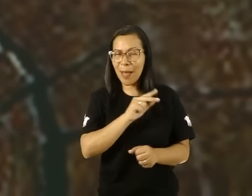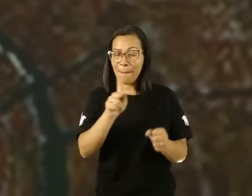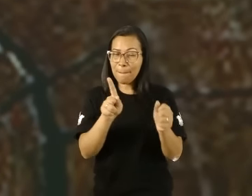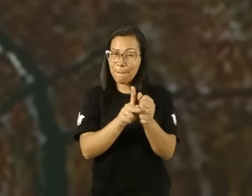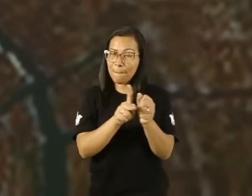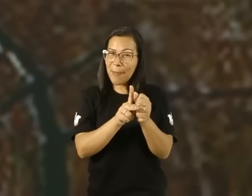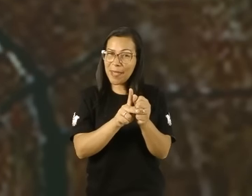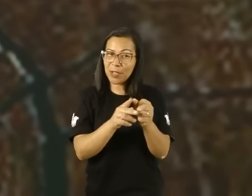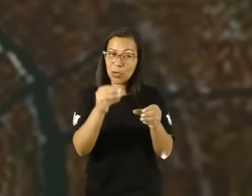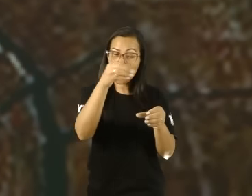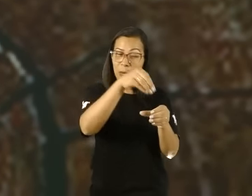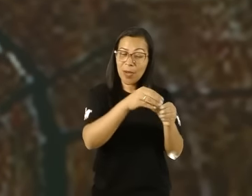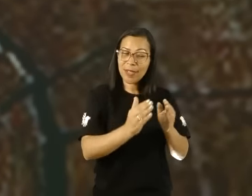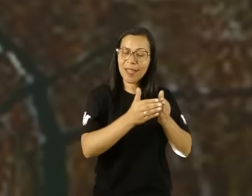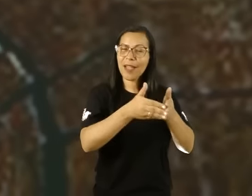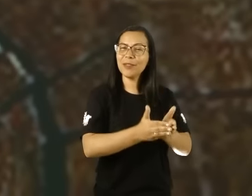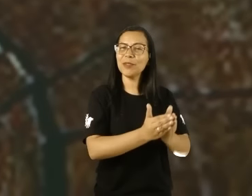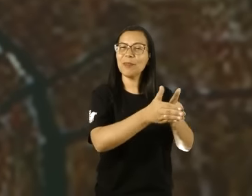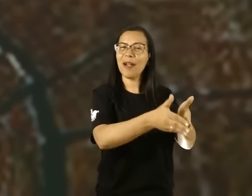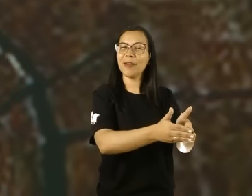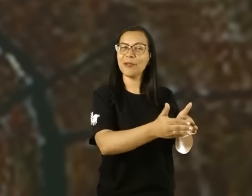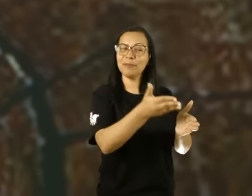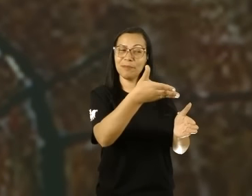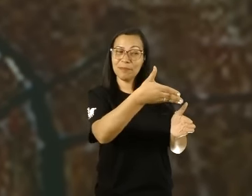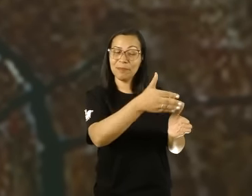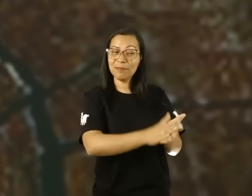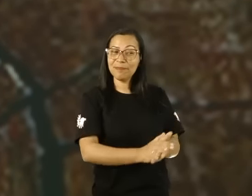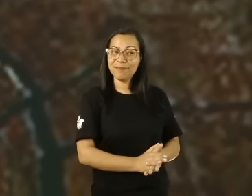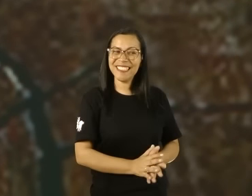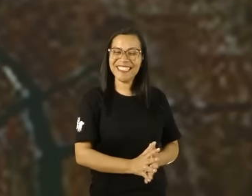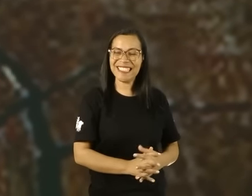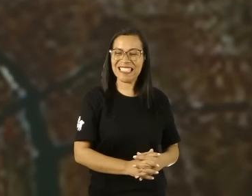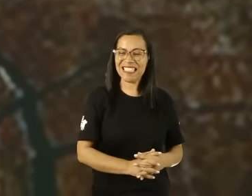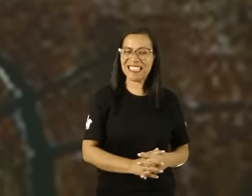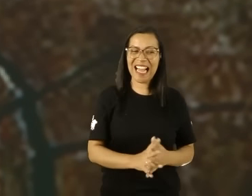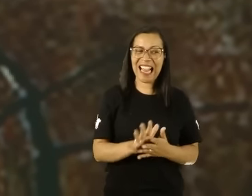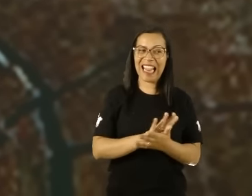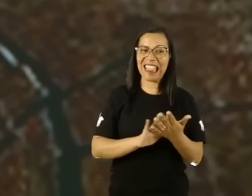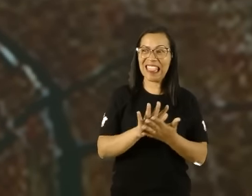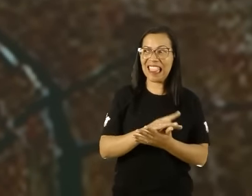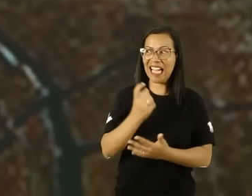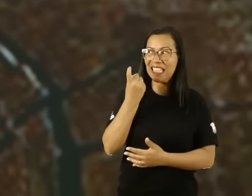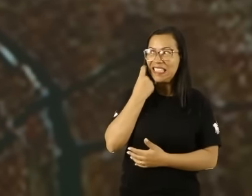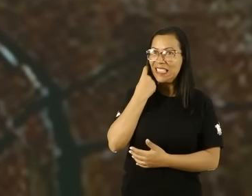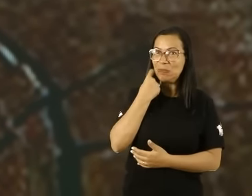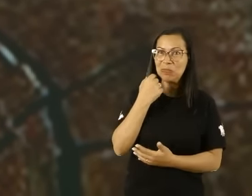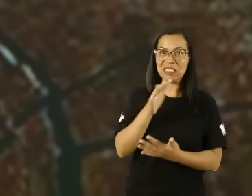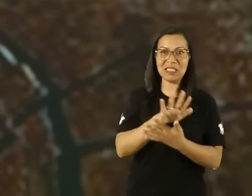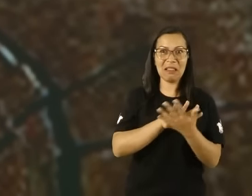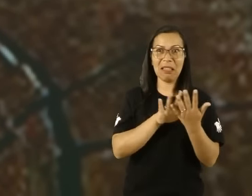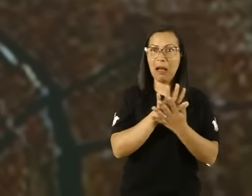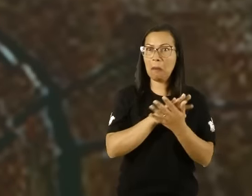cansado, todo sem graça, porque não tem um peixe na rede. Não, não é aquela pescaria que cai uma sardinha, não,